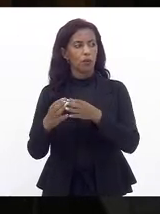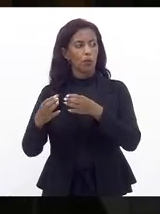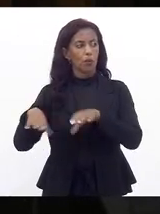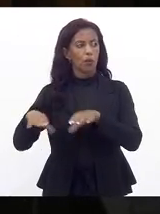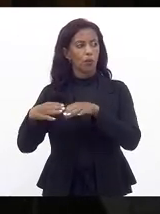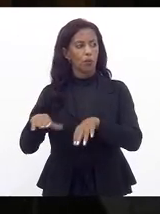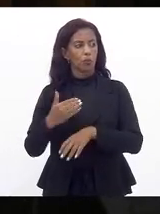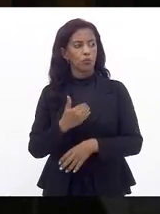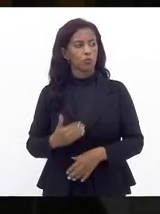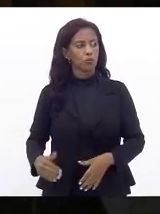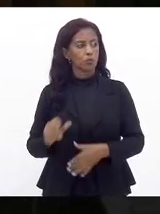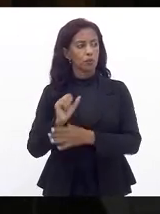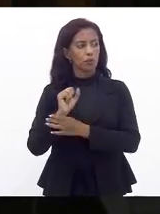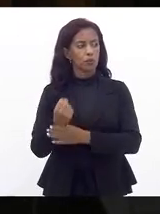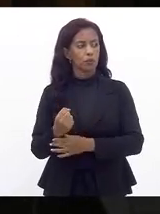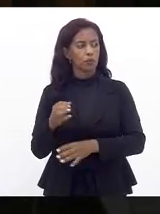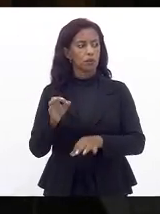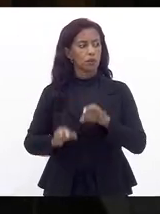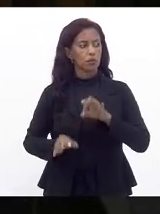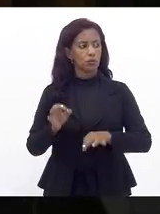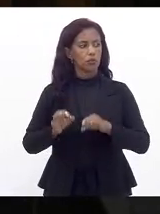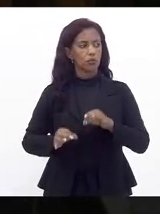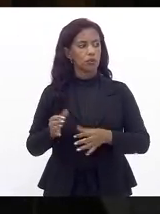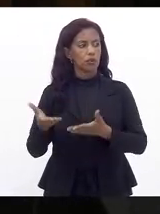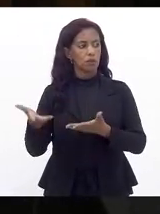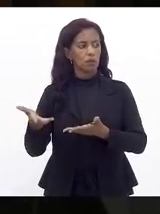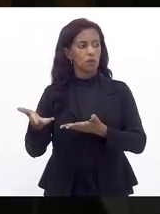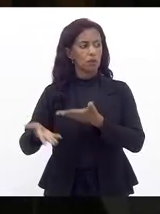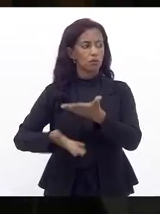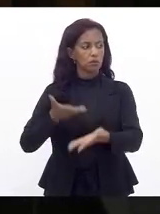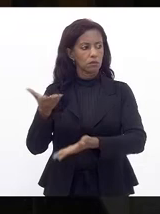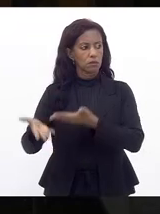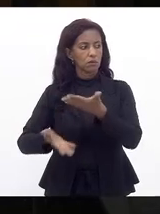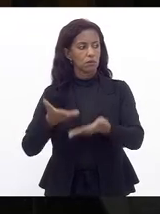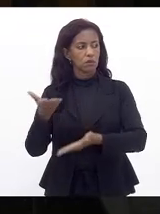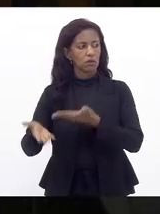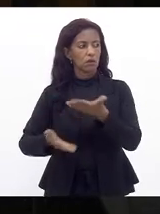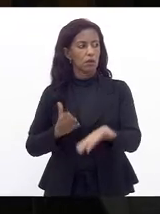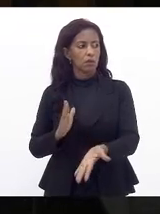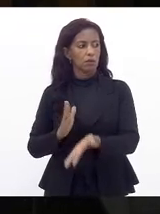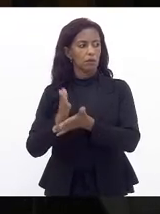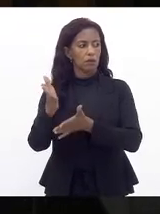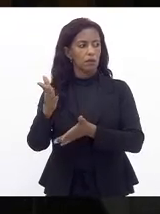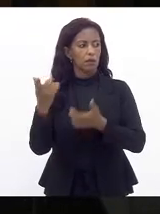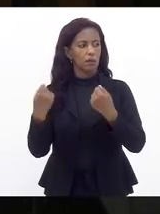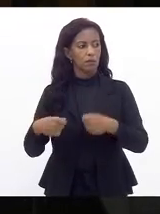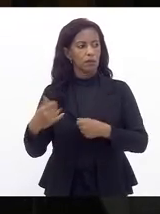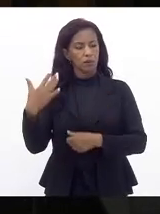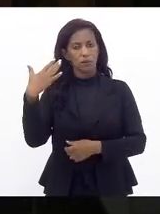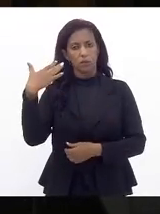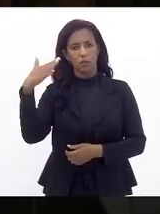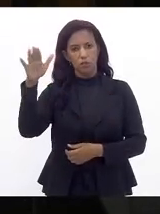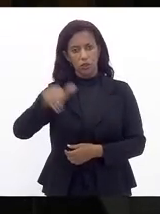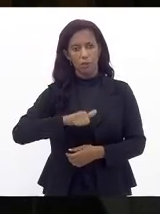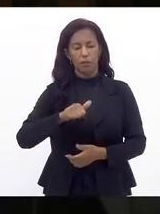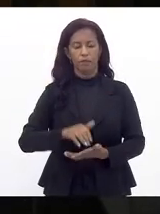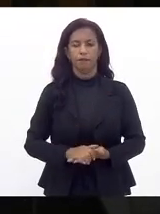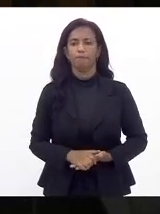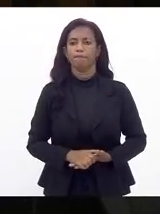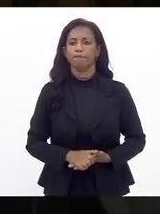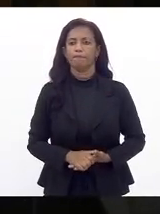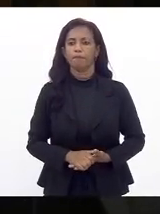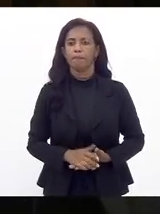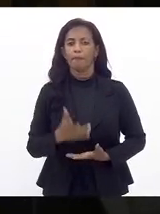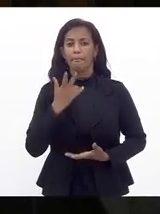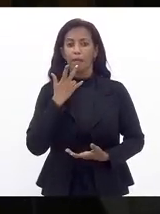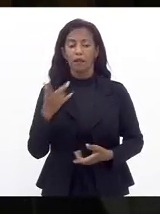público, com a segurança jurídica daqueles que se dedicaram, foram aprovados e merecem serem chamados. Quero